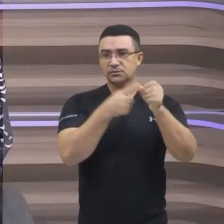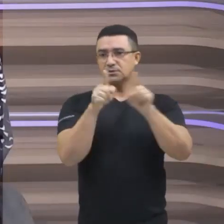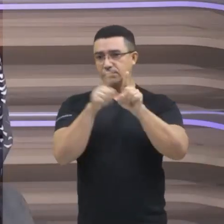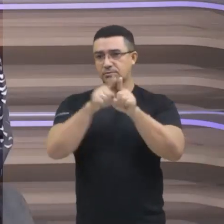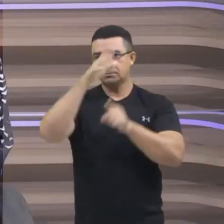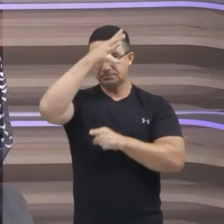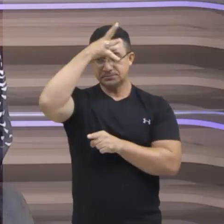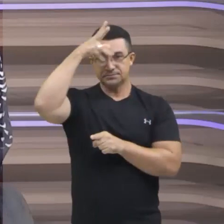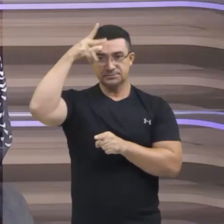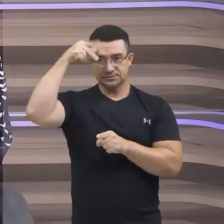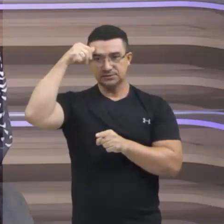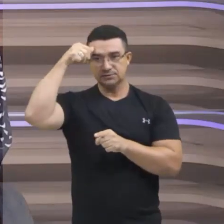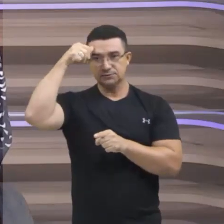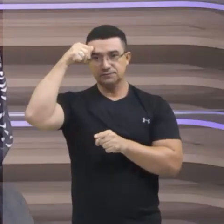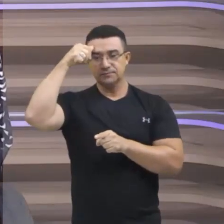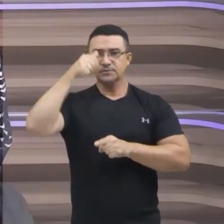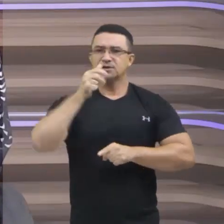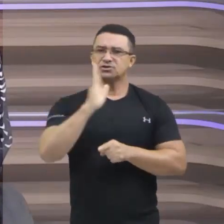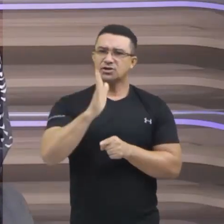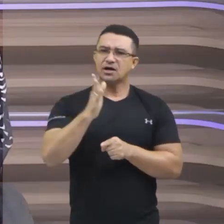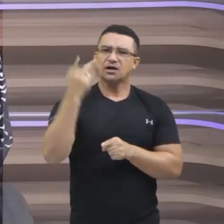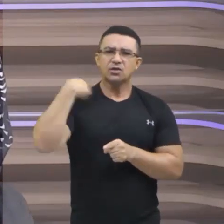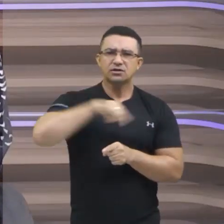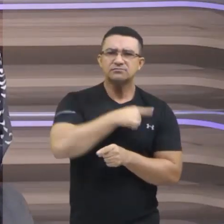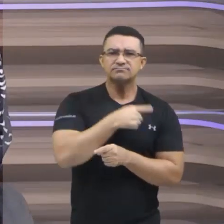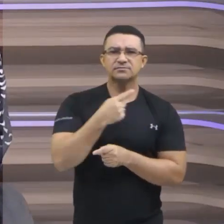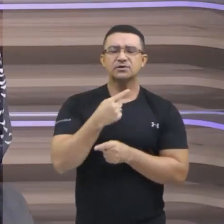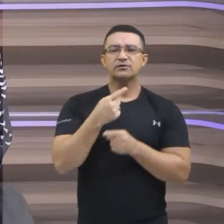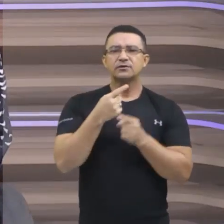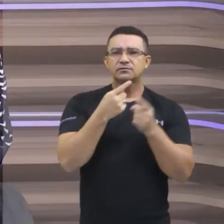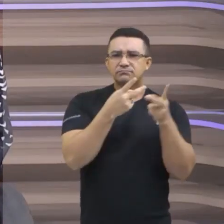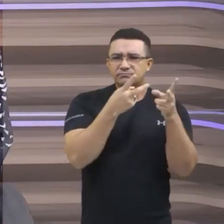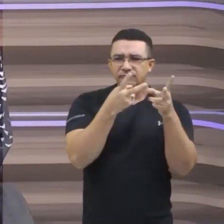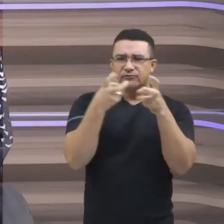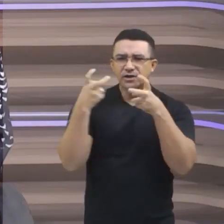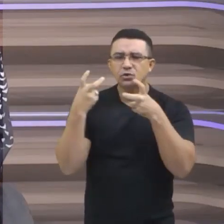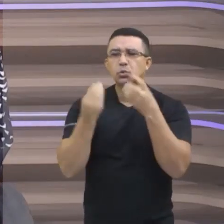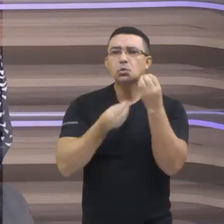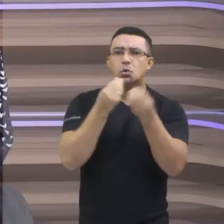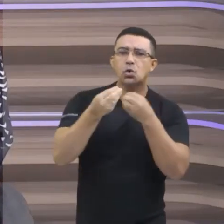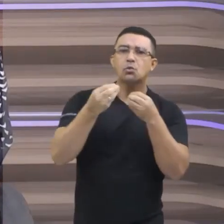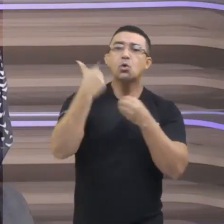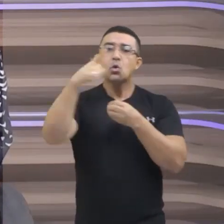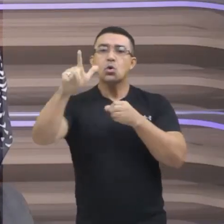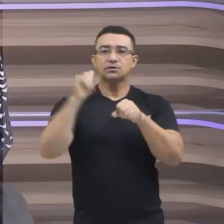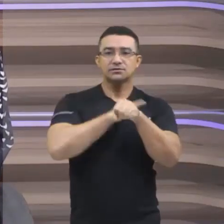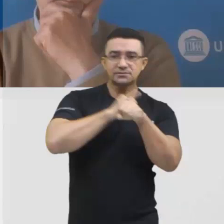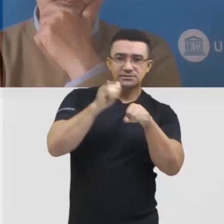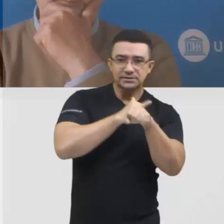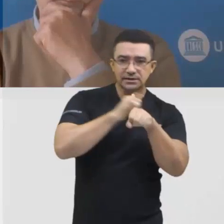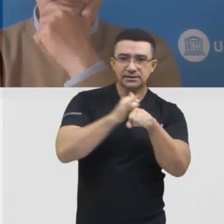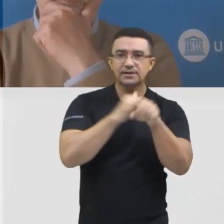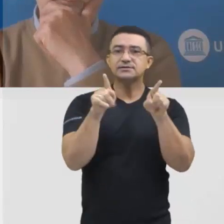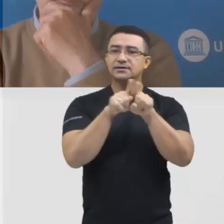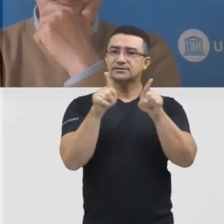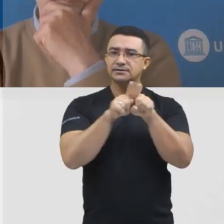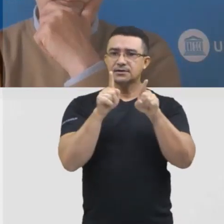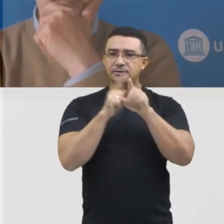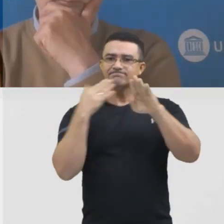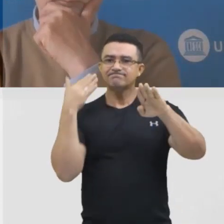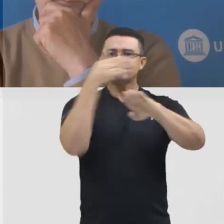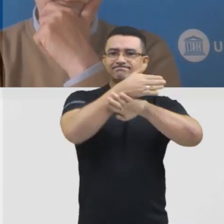desses municípios. E já estamos verificando alternativas para que a gente chegue nos